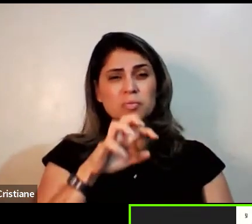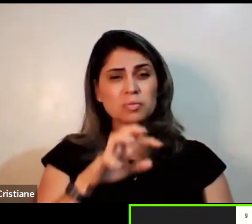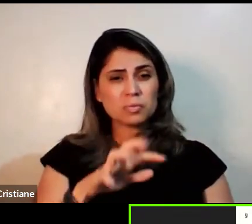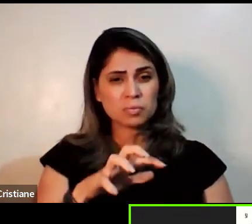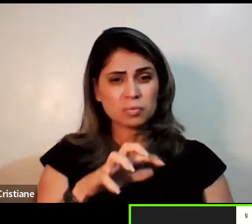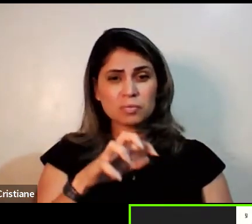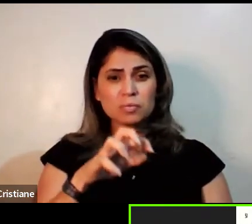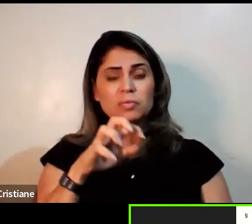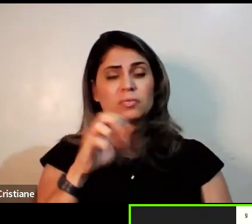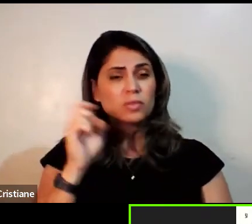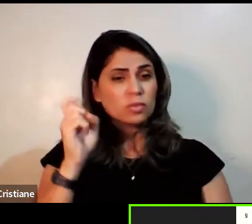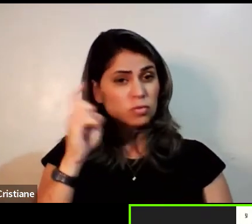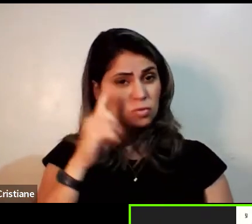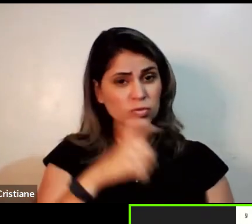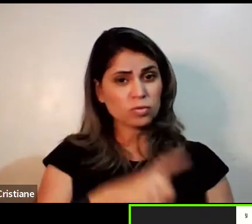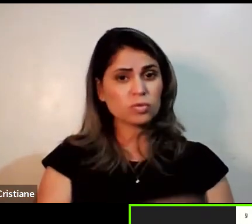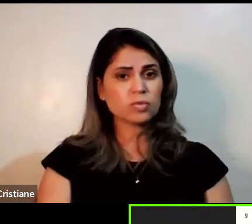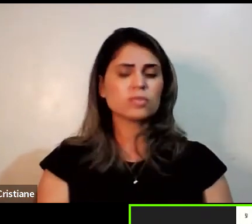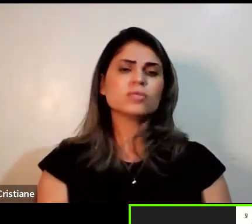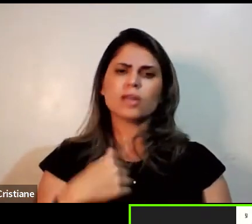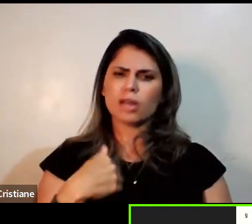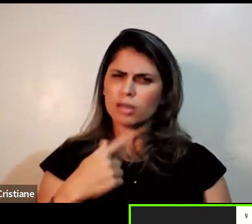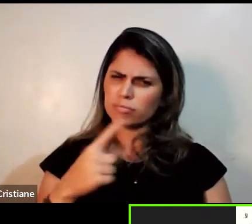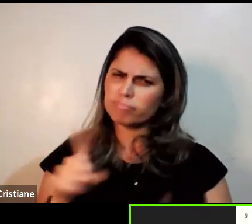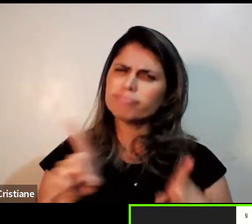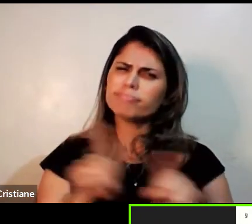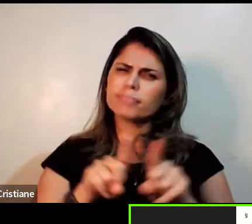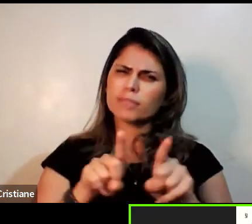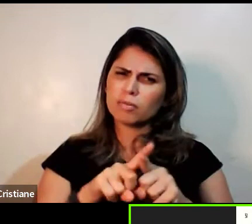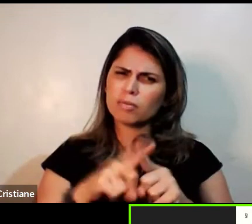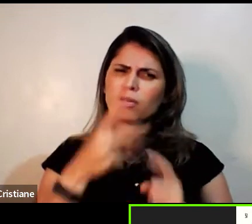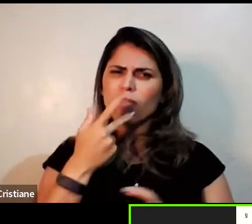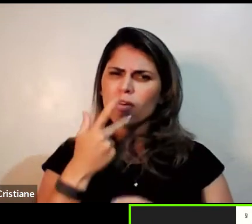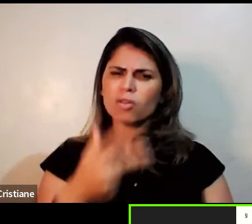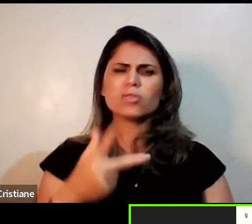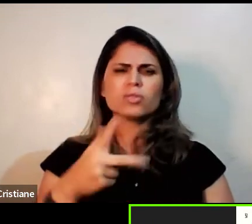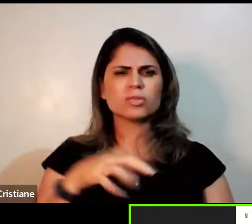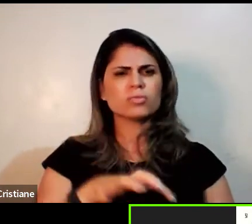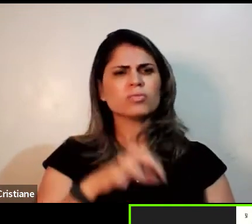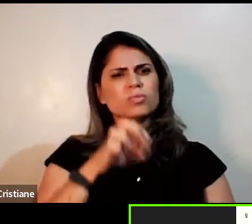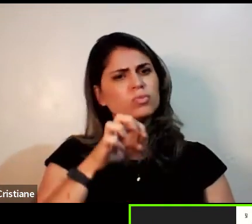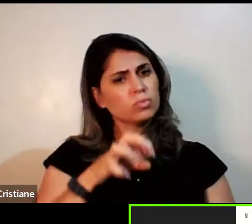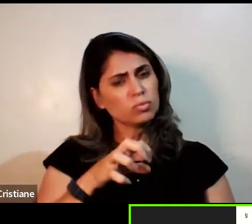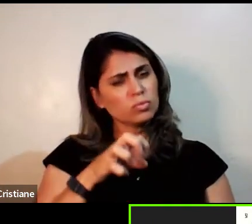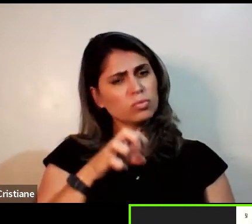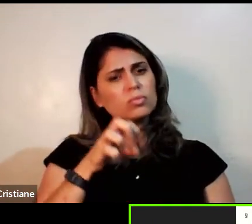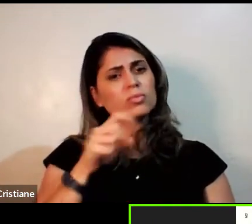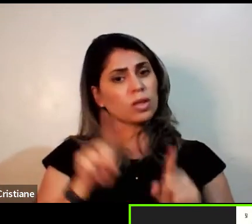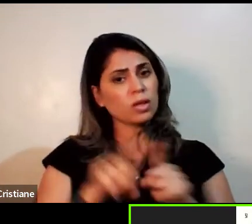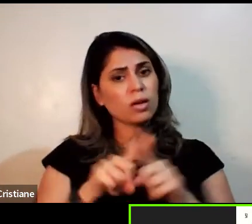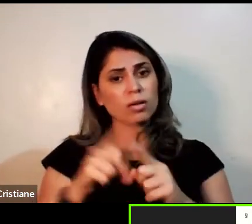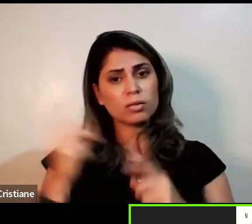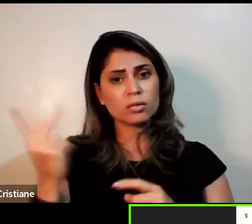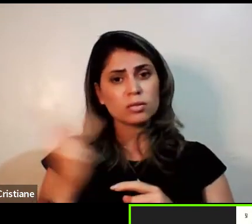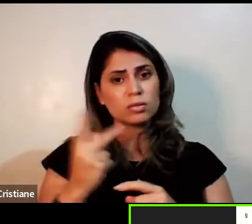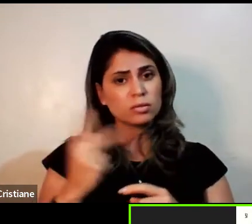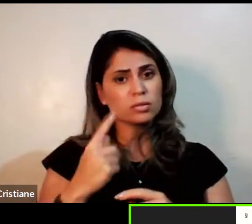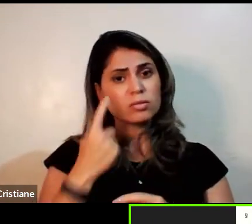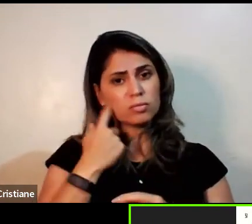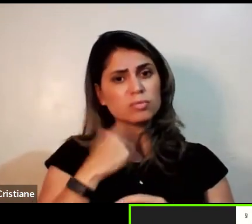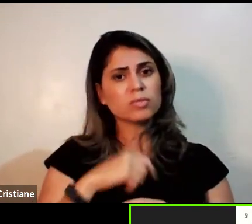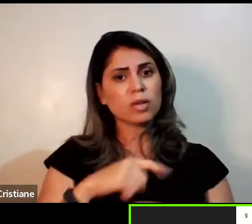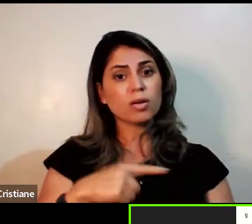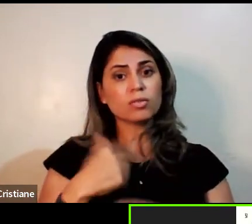vi um depoimento, ele falando que também tinha dificuldade de respirar e que ajudou muito. eu tinha muito medo de morrer por causa disso, né?